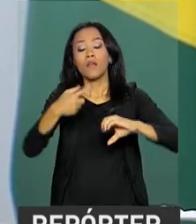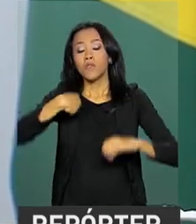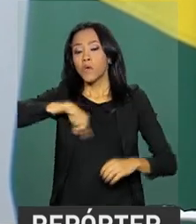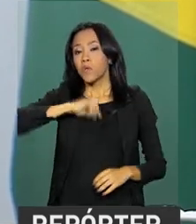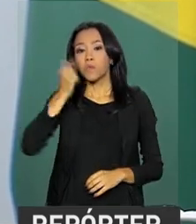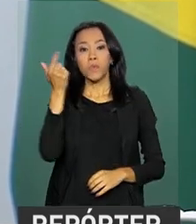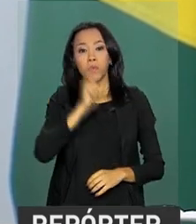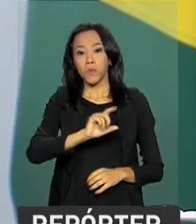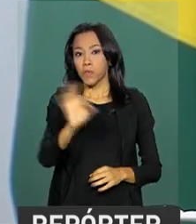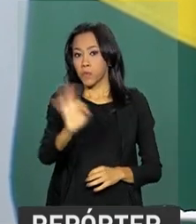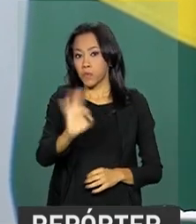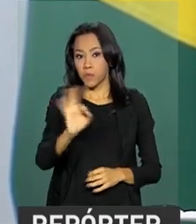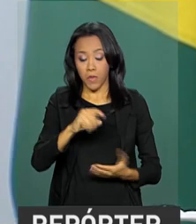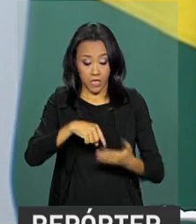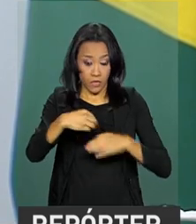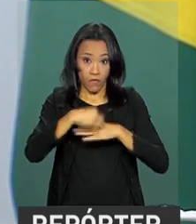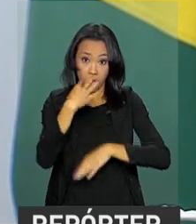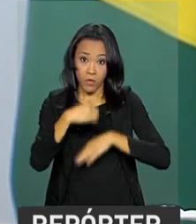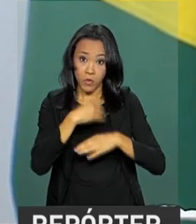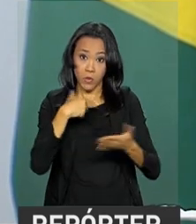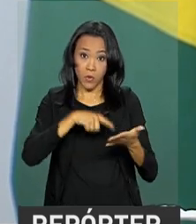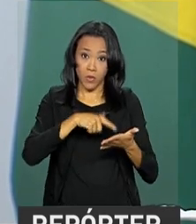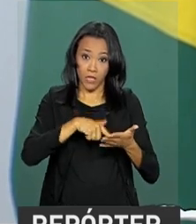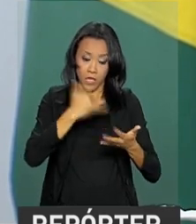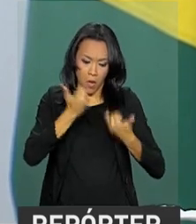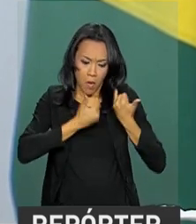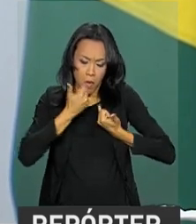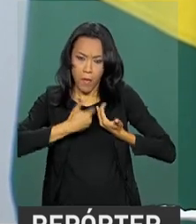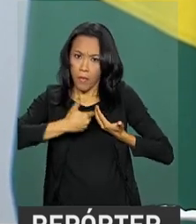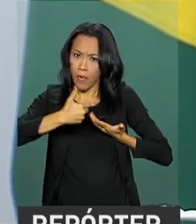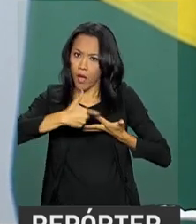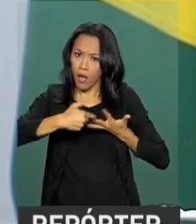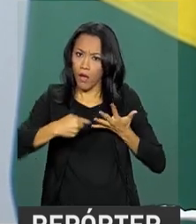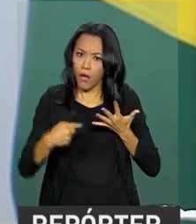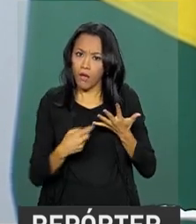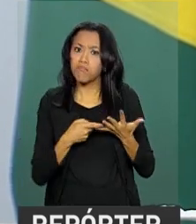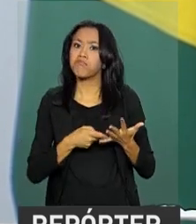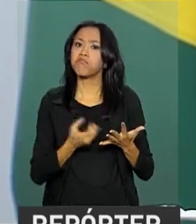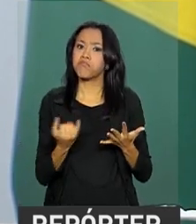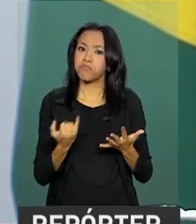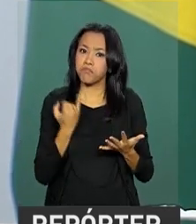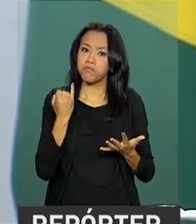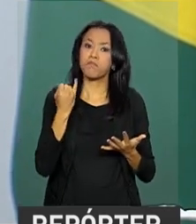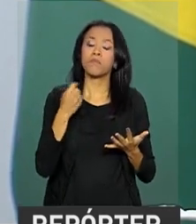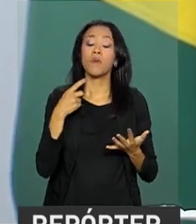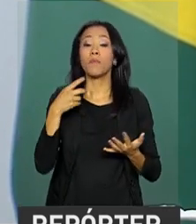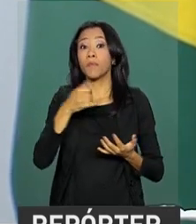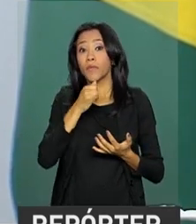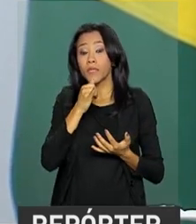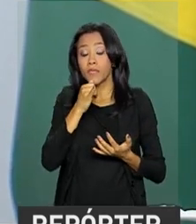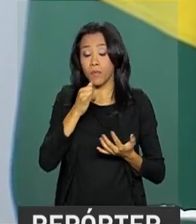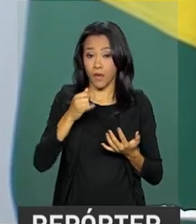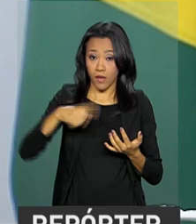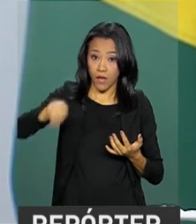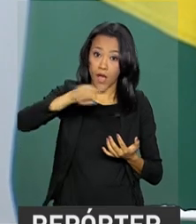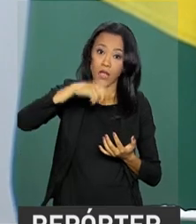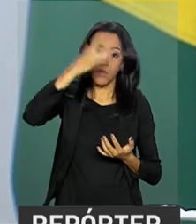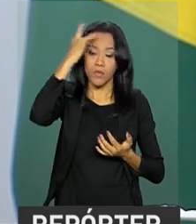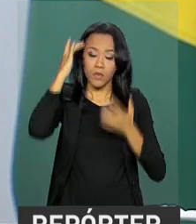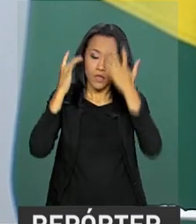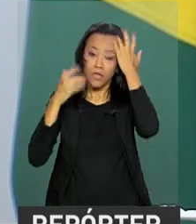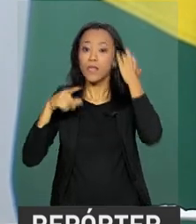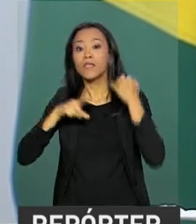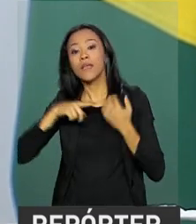temos aqui eu ressalto dentre tantos um deles que é a questão dos ocupados daqueles que ou têm